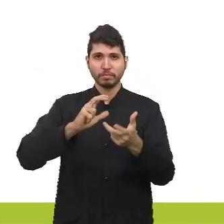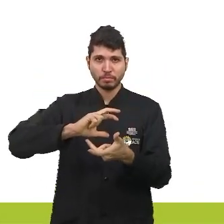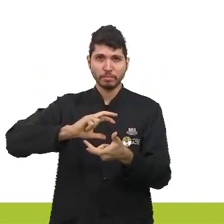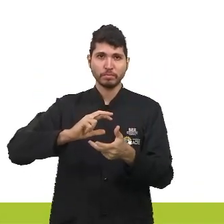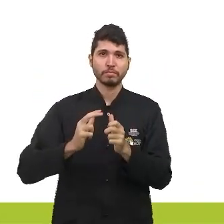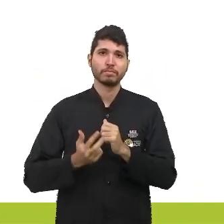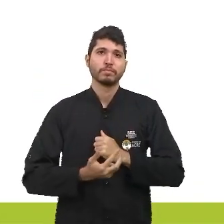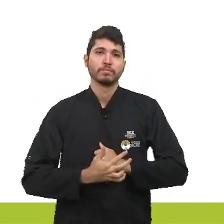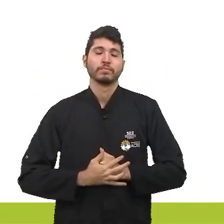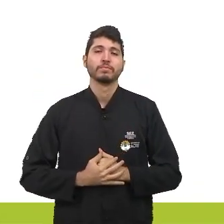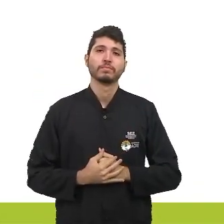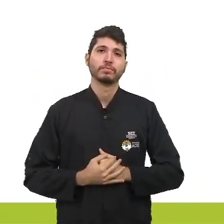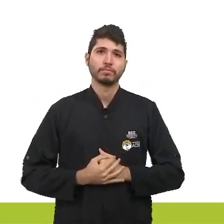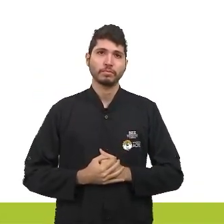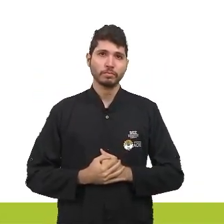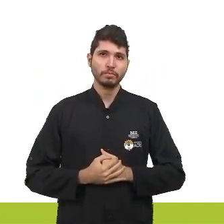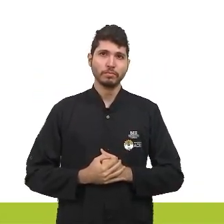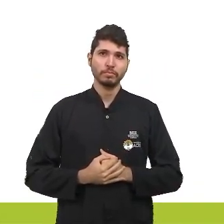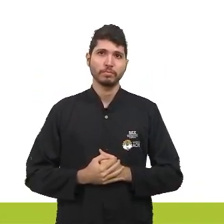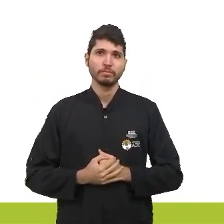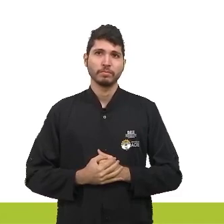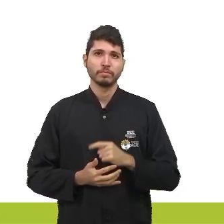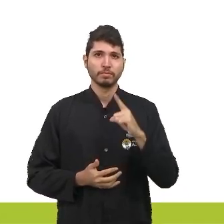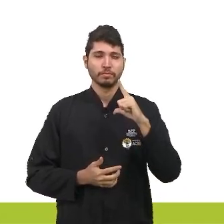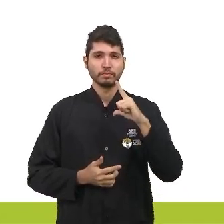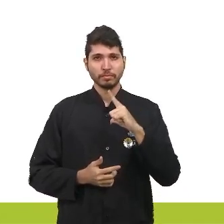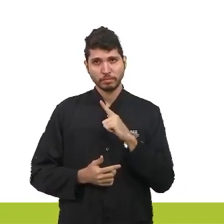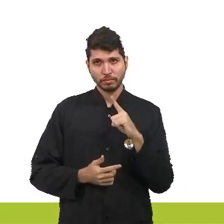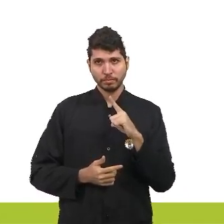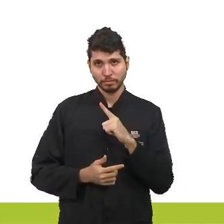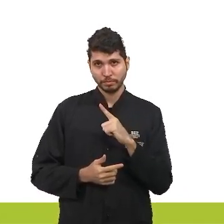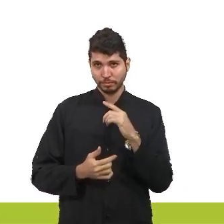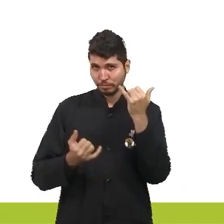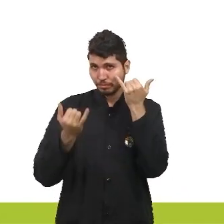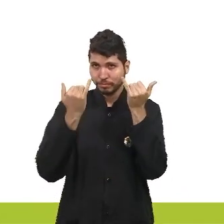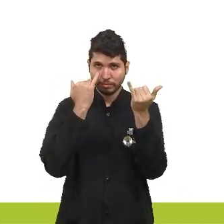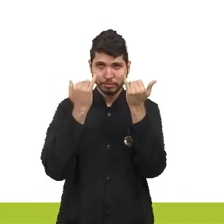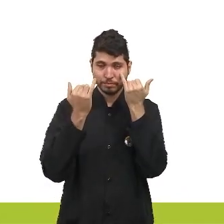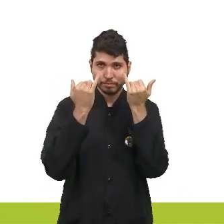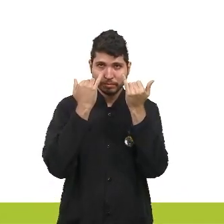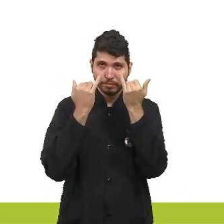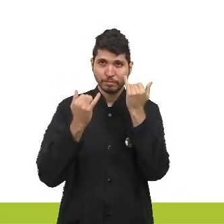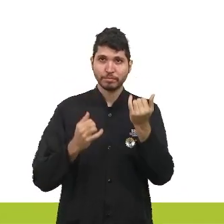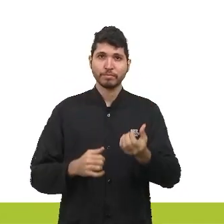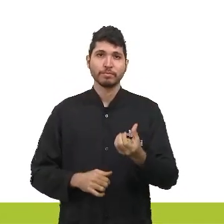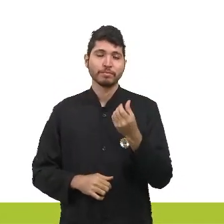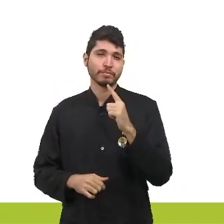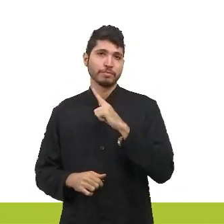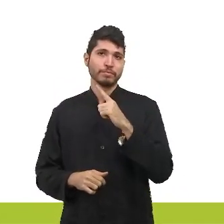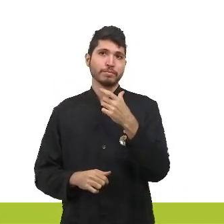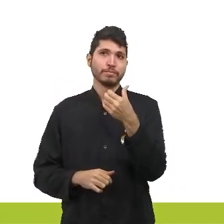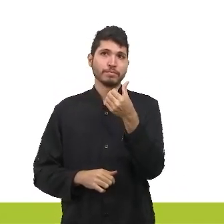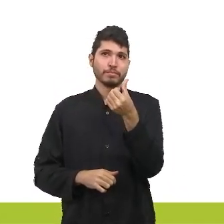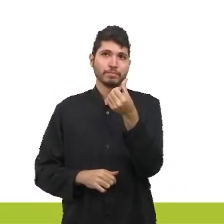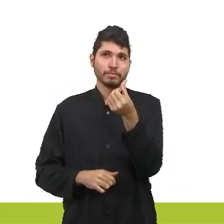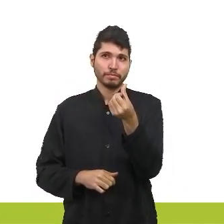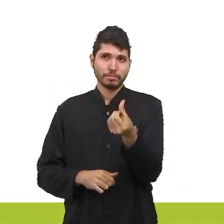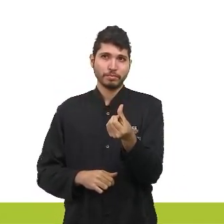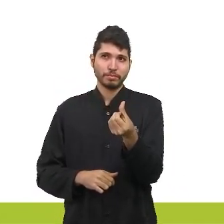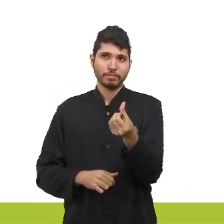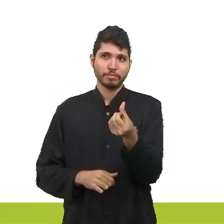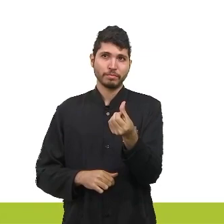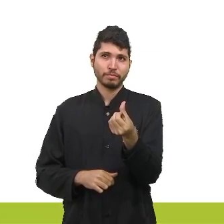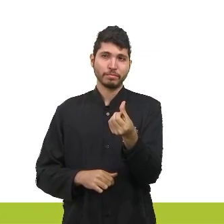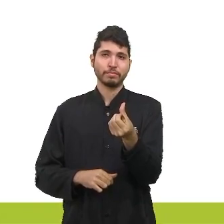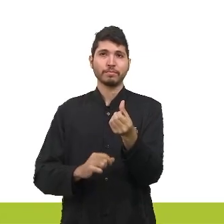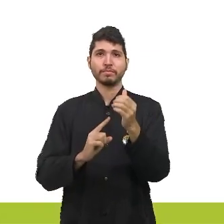vamos ver aqui. Tem 6 faces triangulares. Eu vou colocar aqui F3 para indicar as